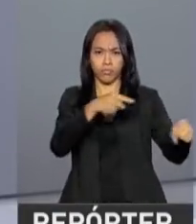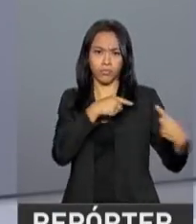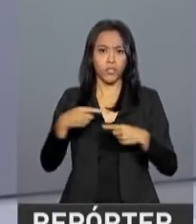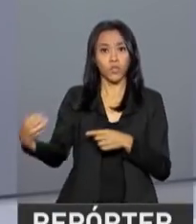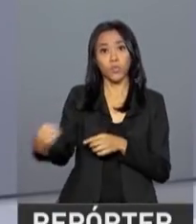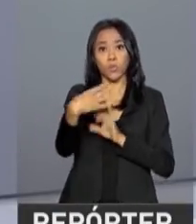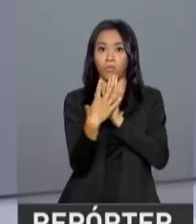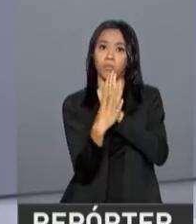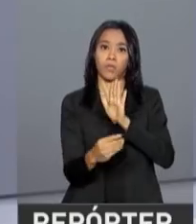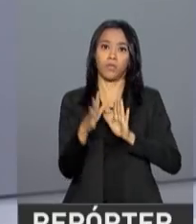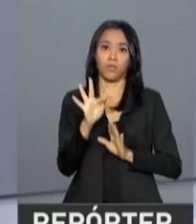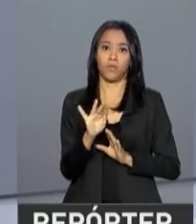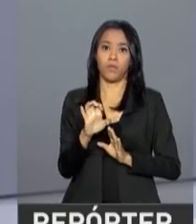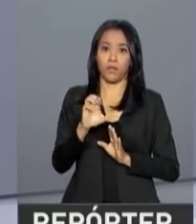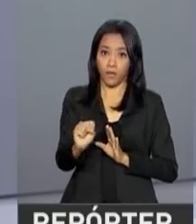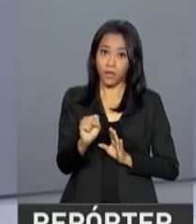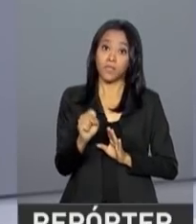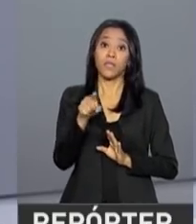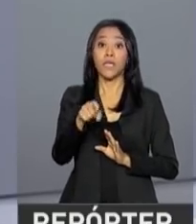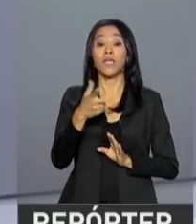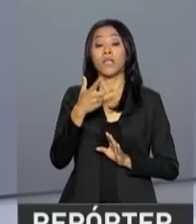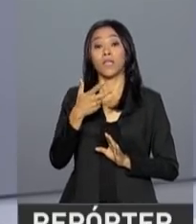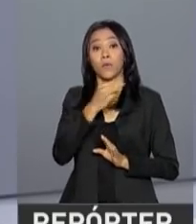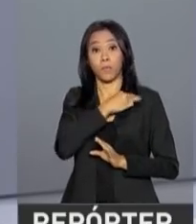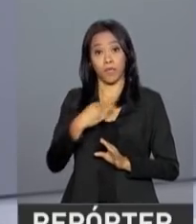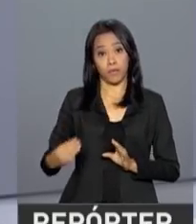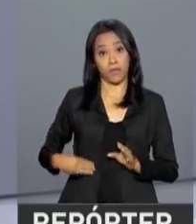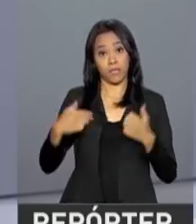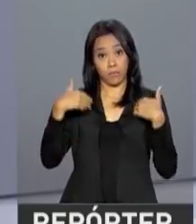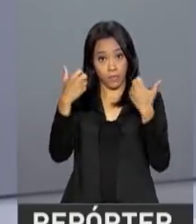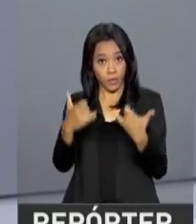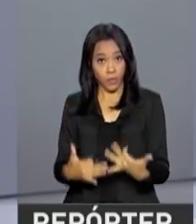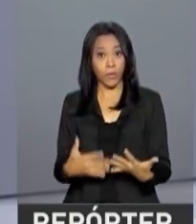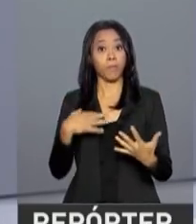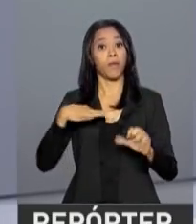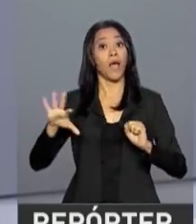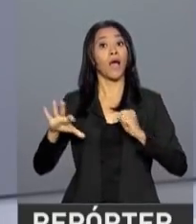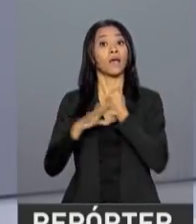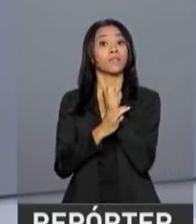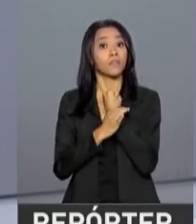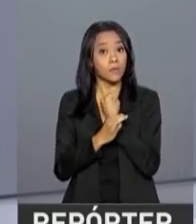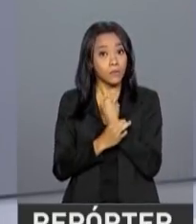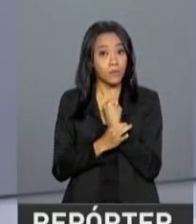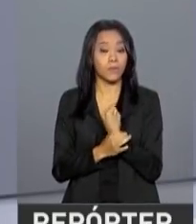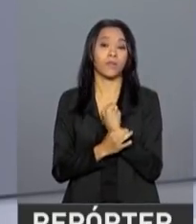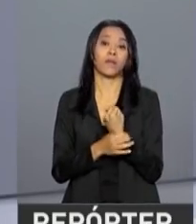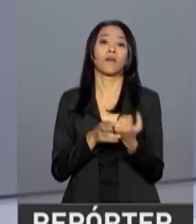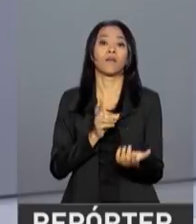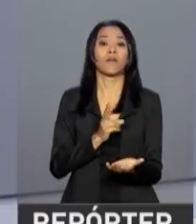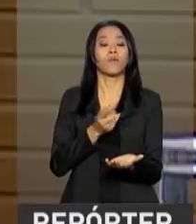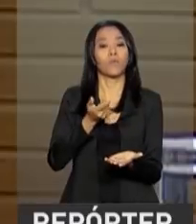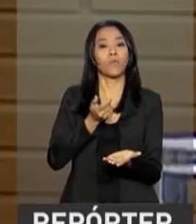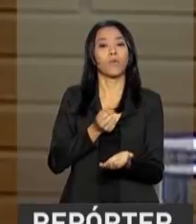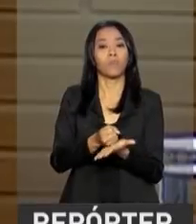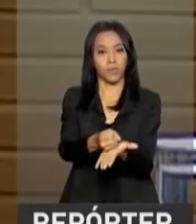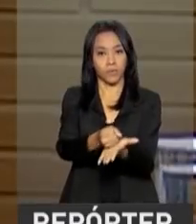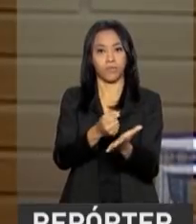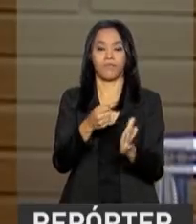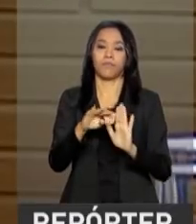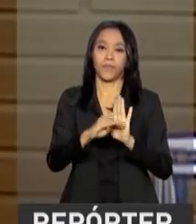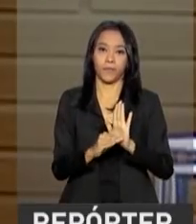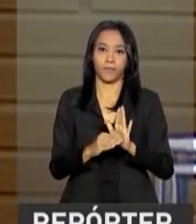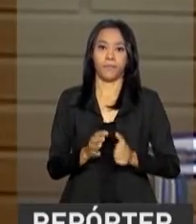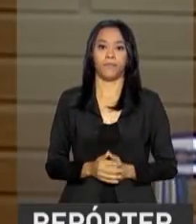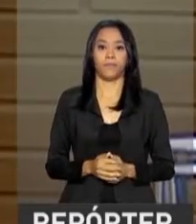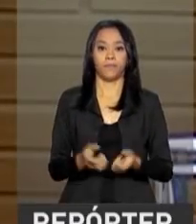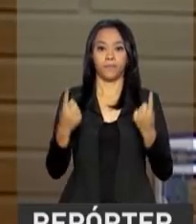ministro da fazenda henrique meirelles afirmou que as mudanças garantem a sustentabilidade financeira do programa a